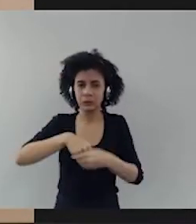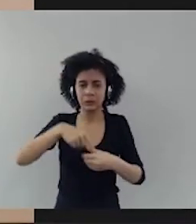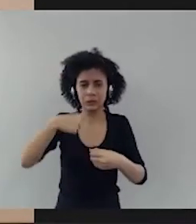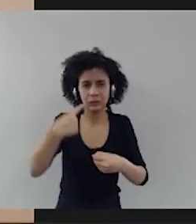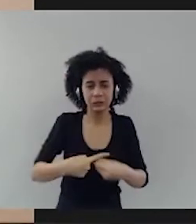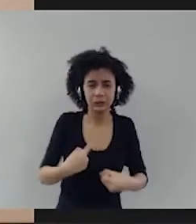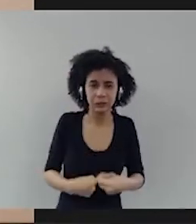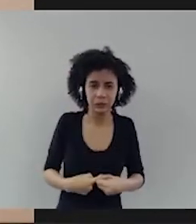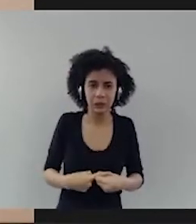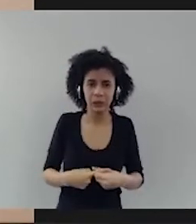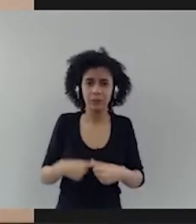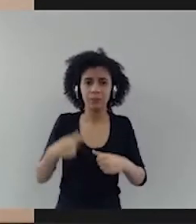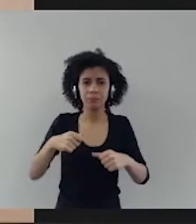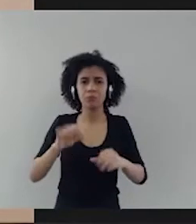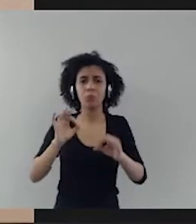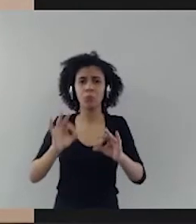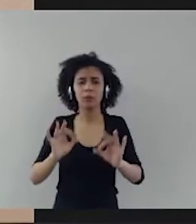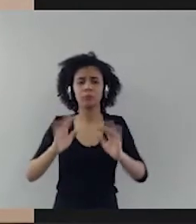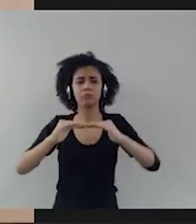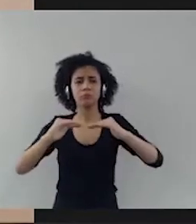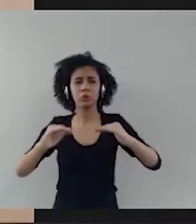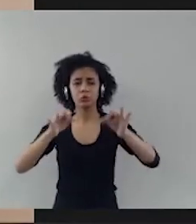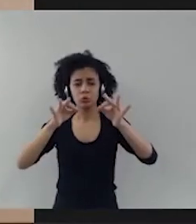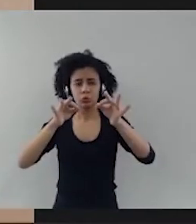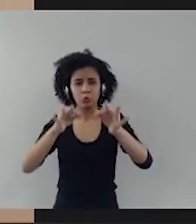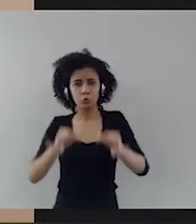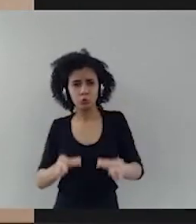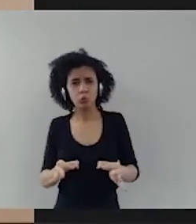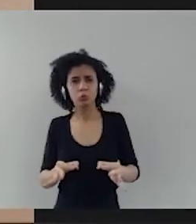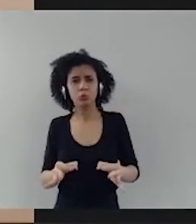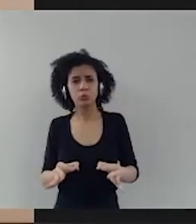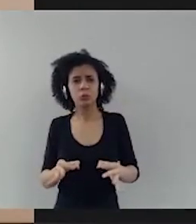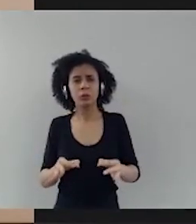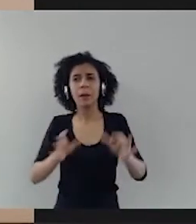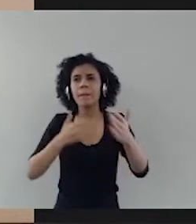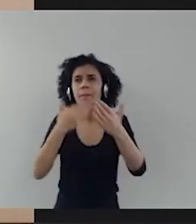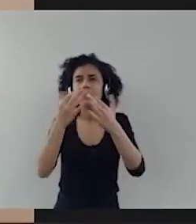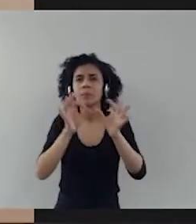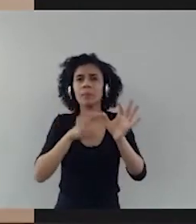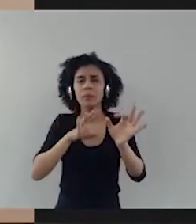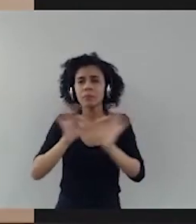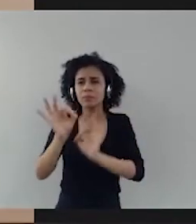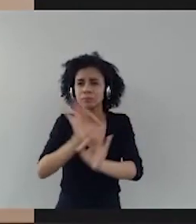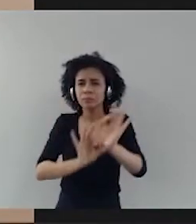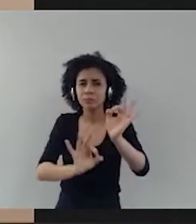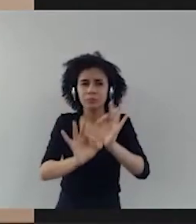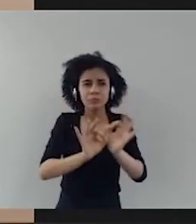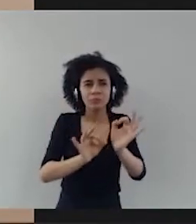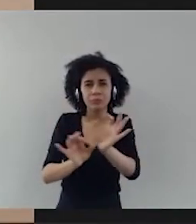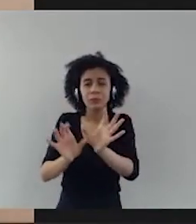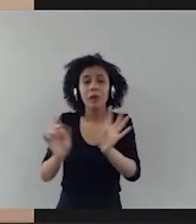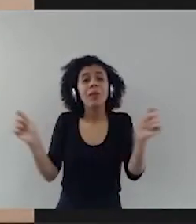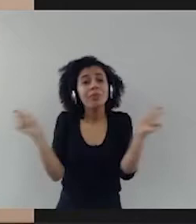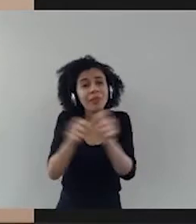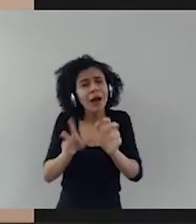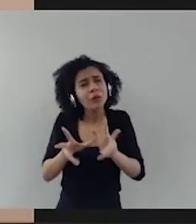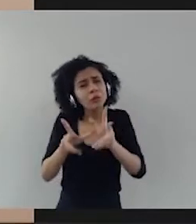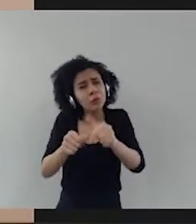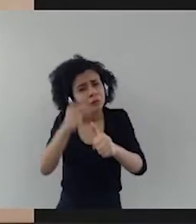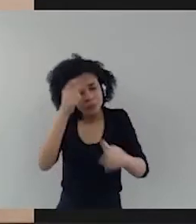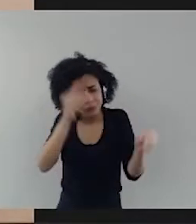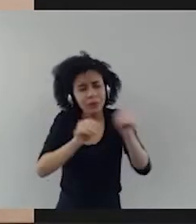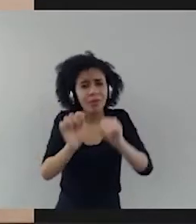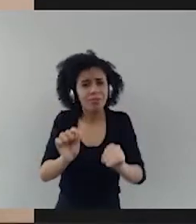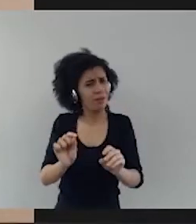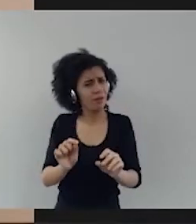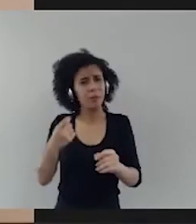que seja equilibrada, que seja justa, que seja planejada com todo mundo. Cabe todo mundo, não